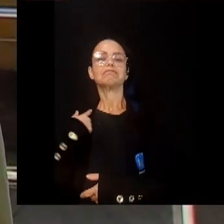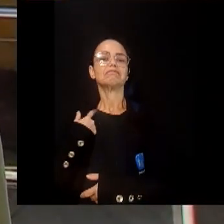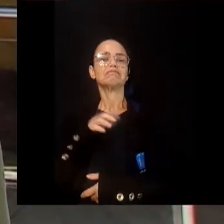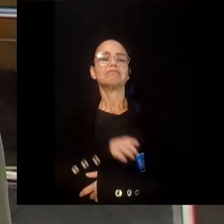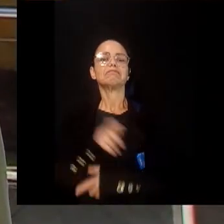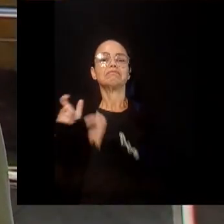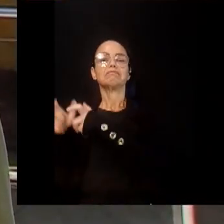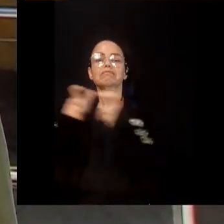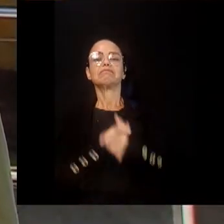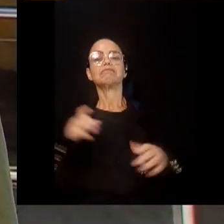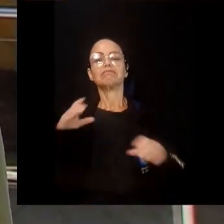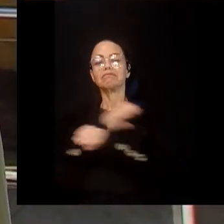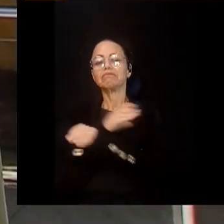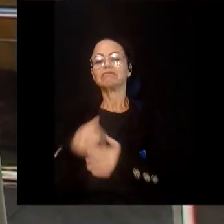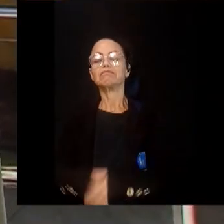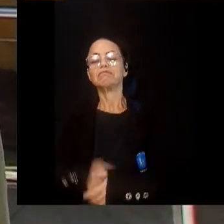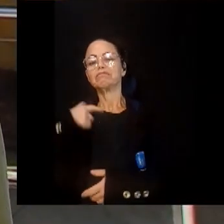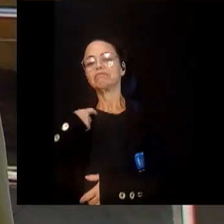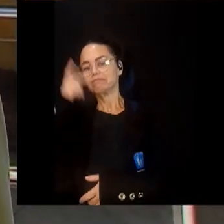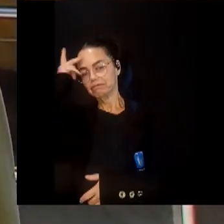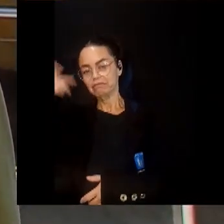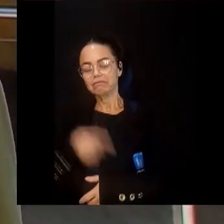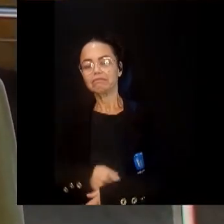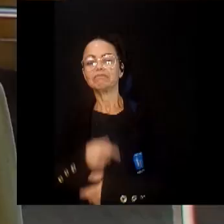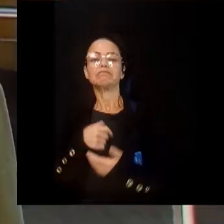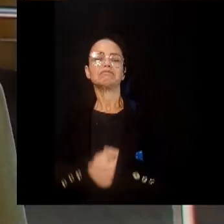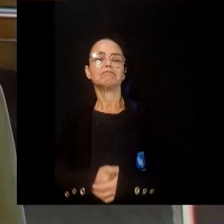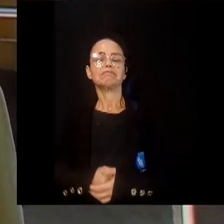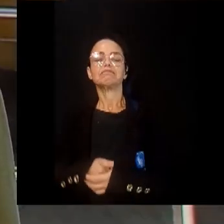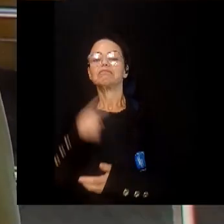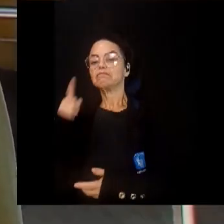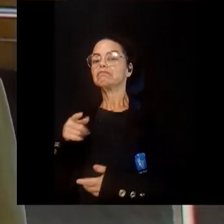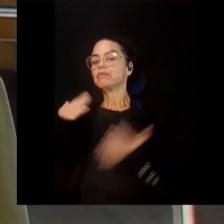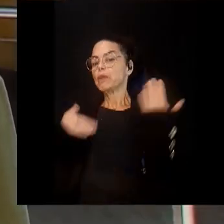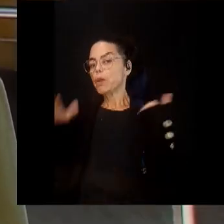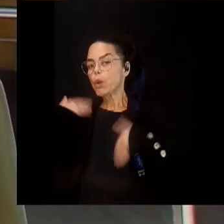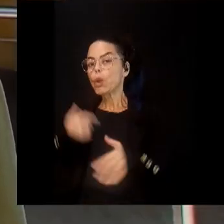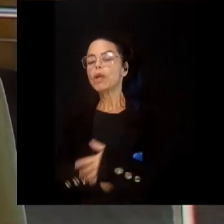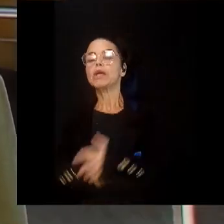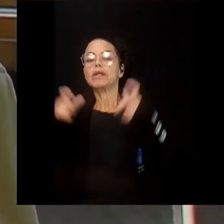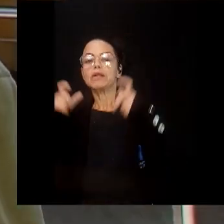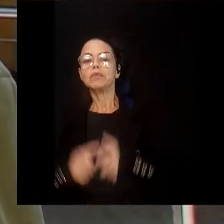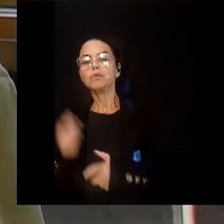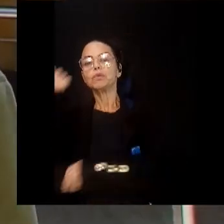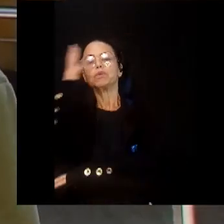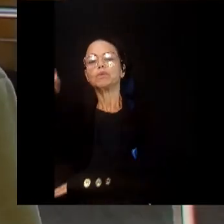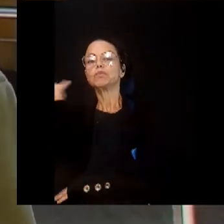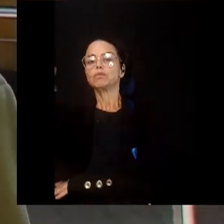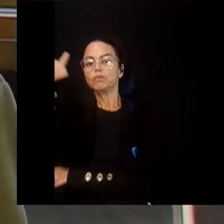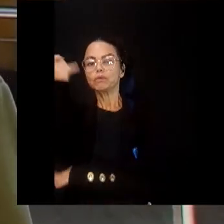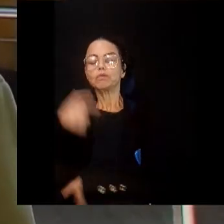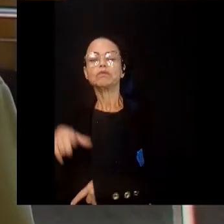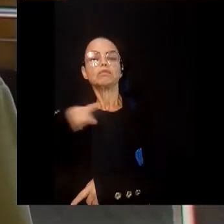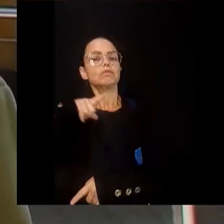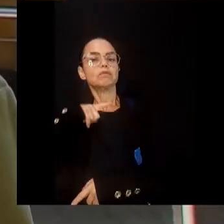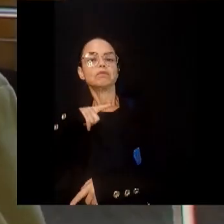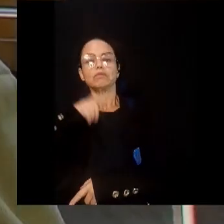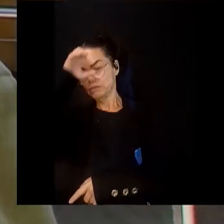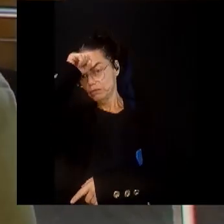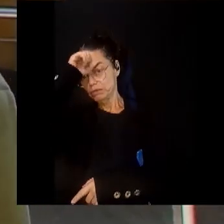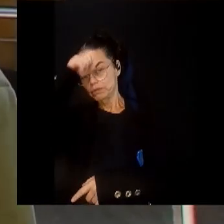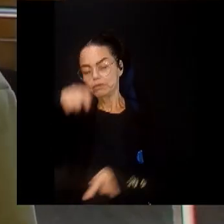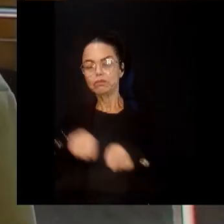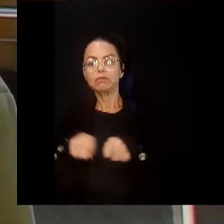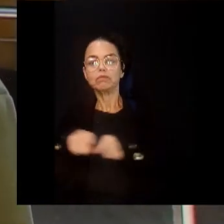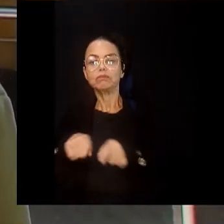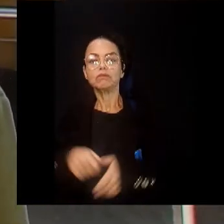completos, né? A pessoa ela vem, além do lazer, da área de lazer, que é super importante, tem a parte do aprendizado também, né? Então, quando a